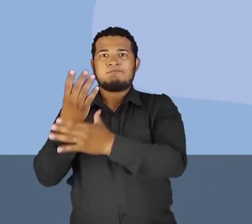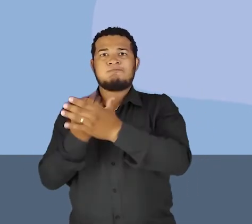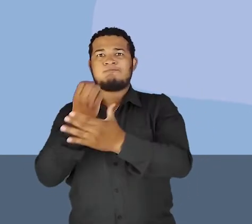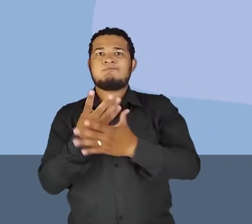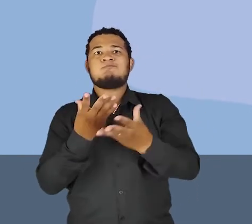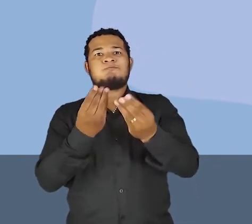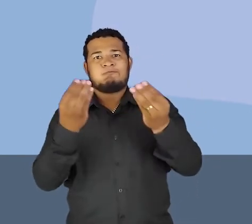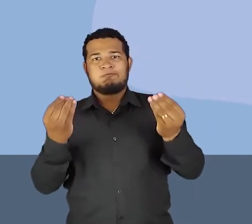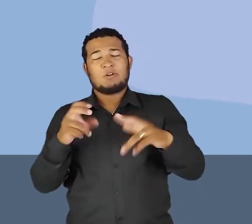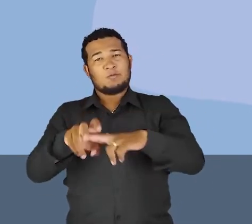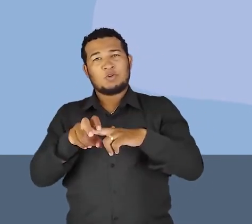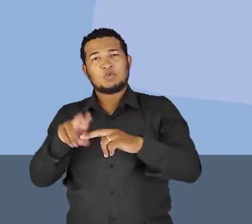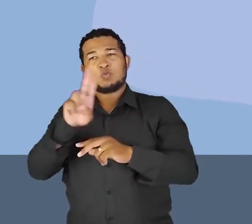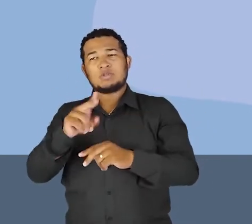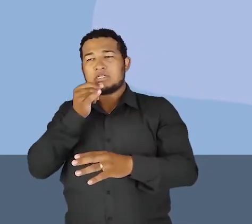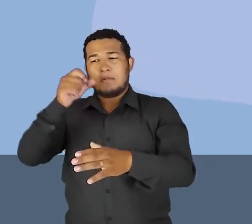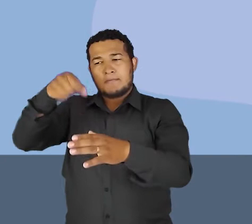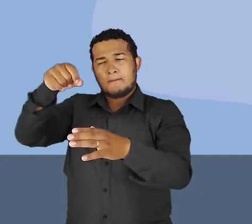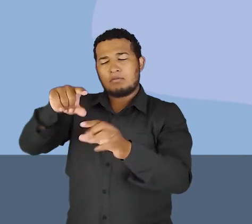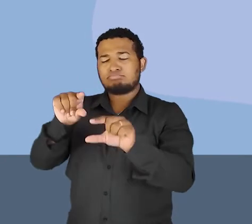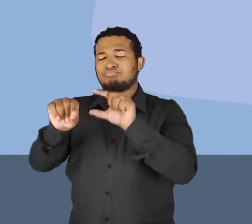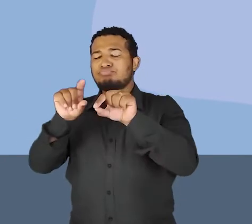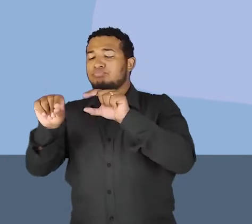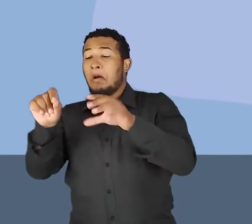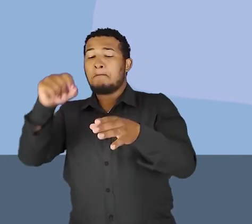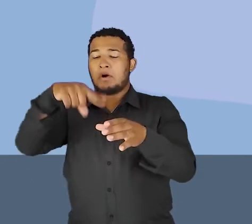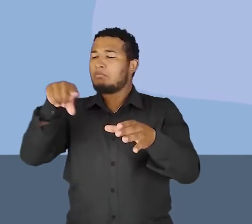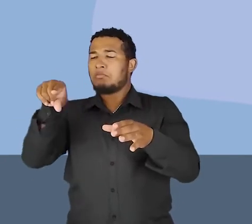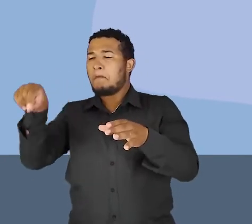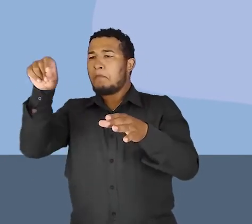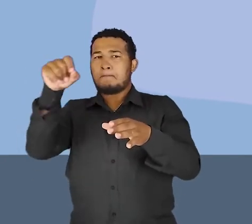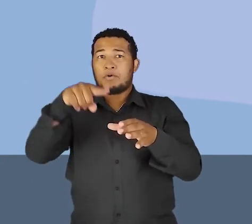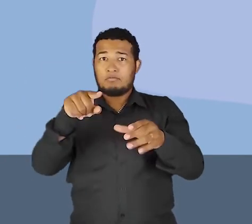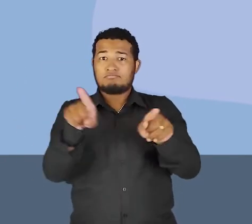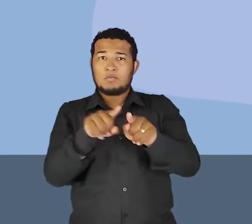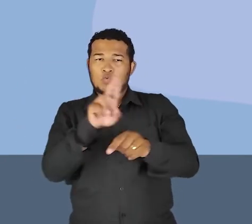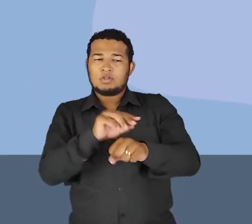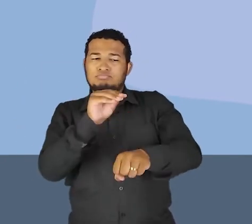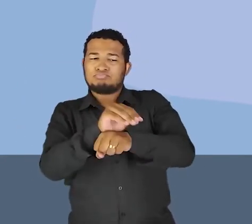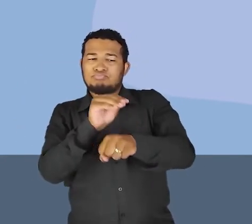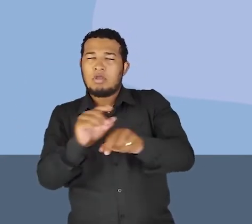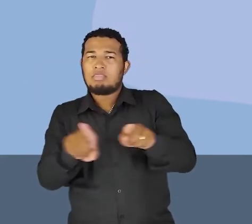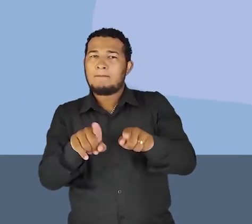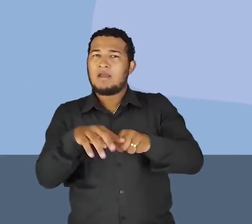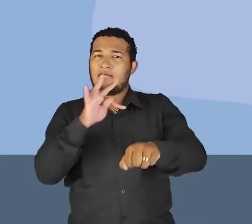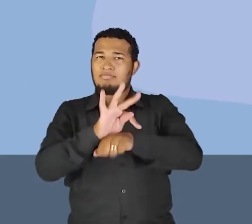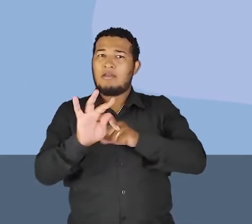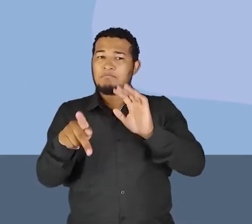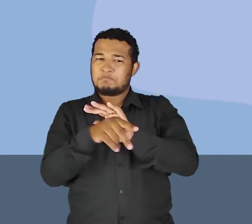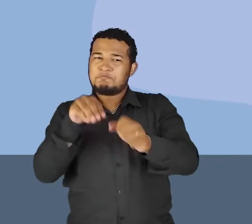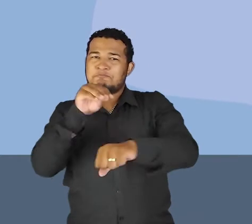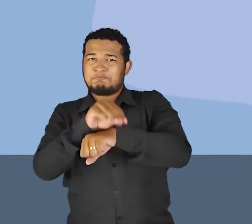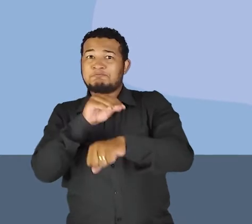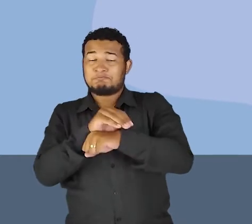produtividade, devido ao uso de sementes selecionadas, à utilização de fertilizantes e técnicas de preservação, o